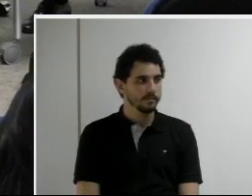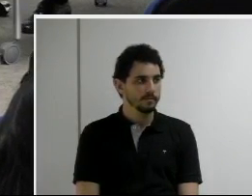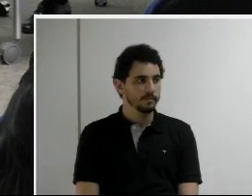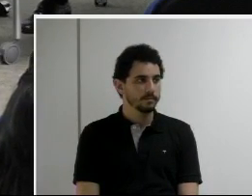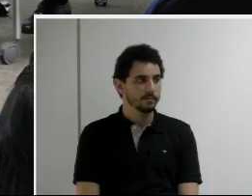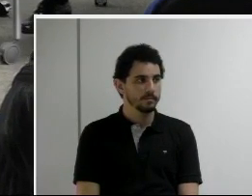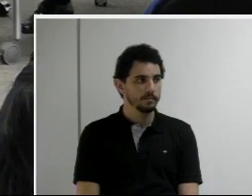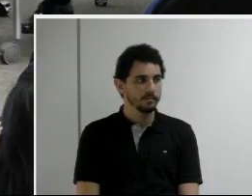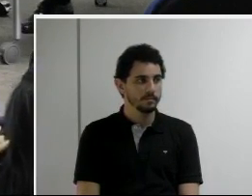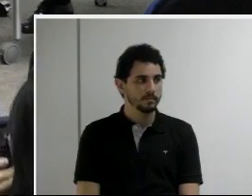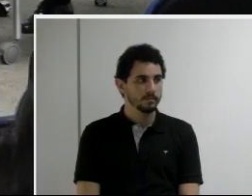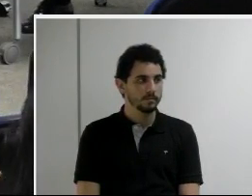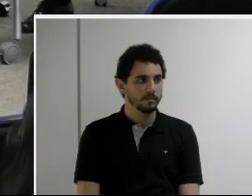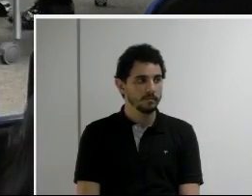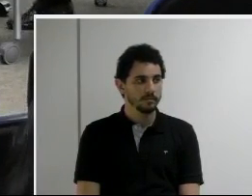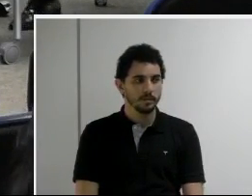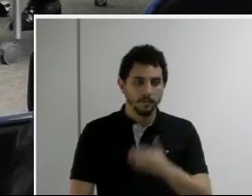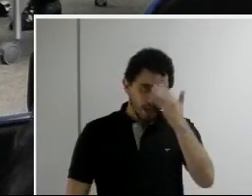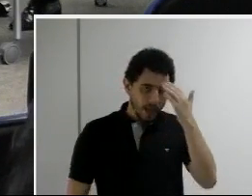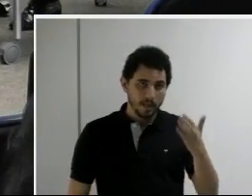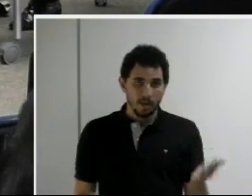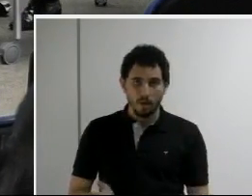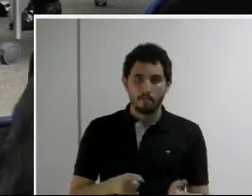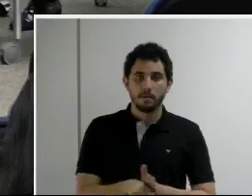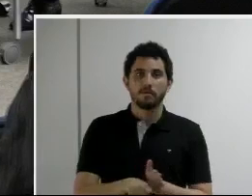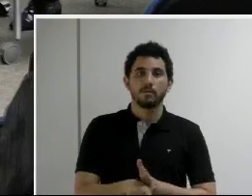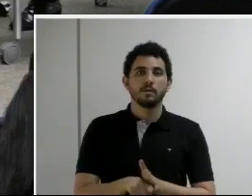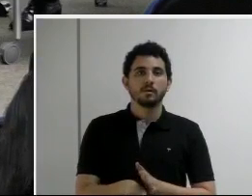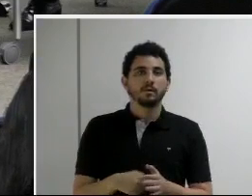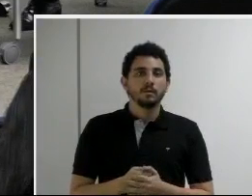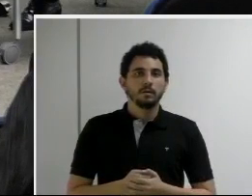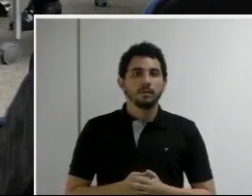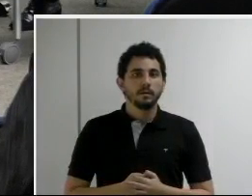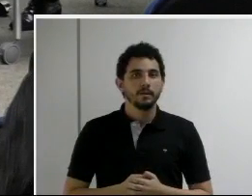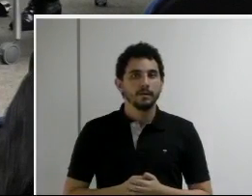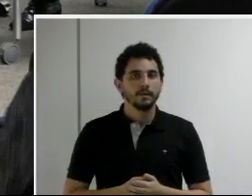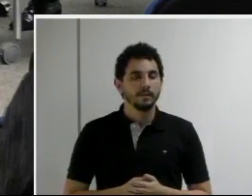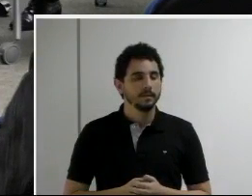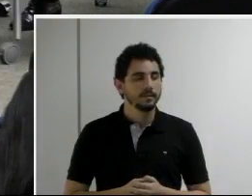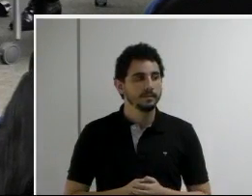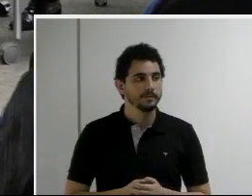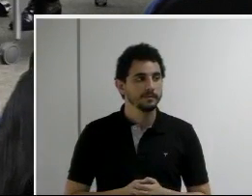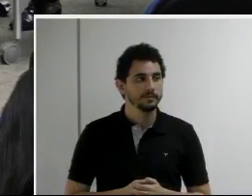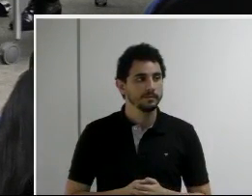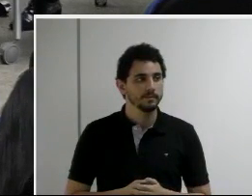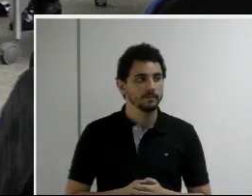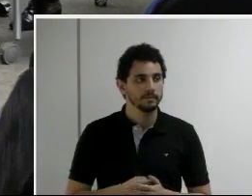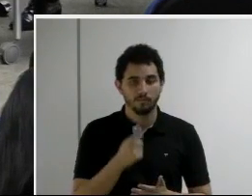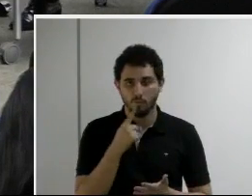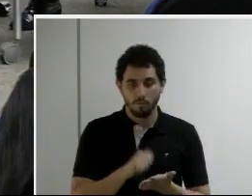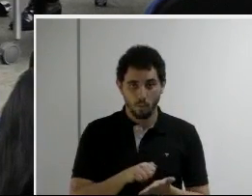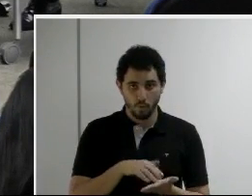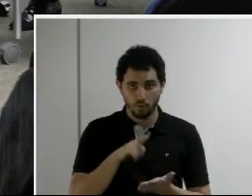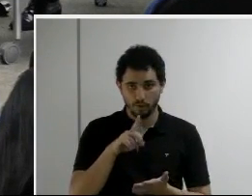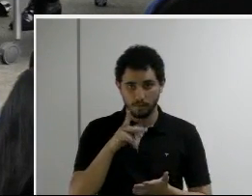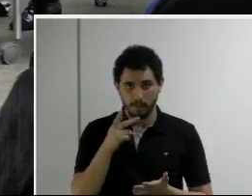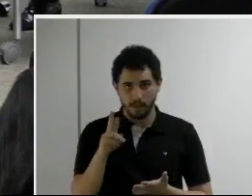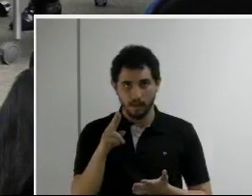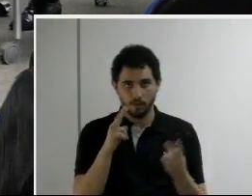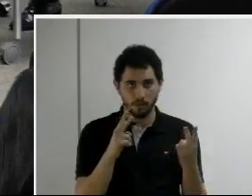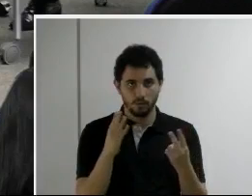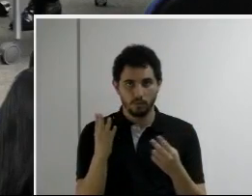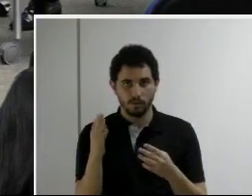Obrigado, Marcelo. Somente antes de passar para as perguntas, o Marcelo Pronto falha, ele falou que as multas de GDPR vão de 2% a 4%.